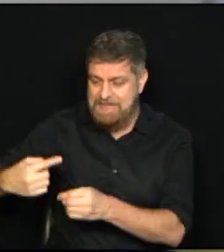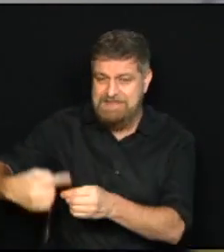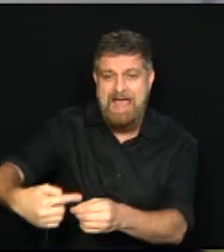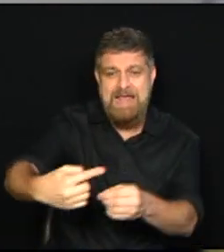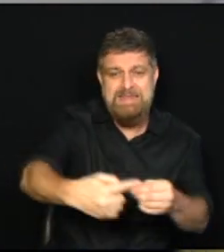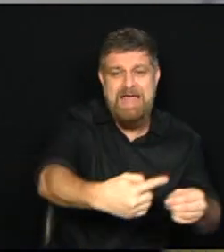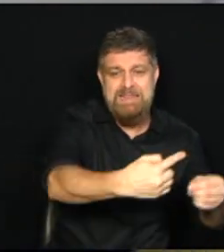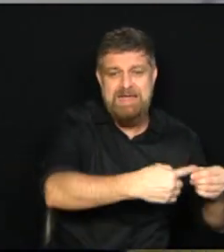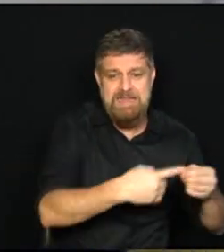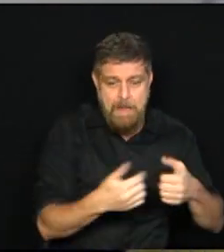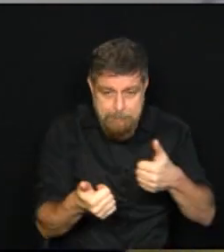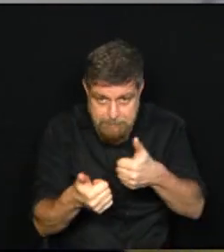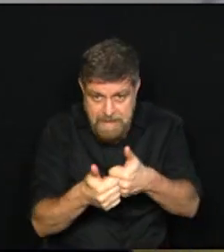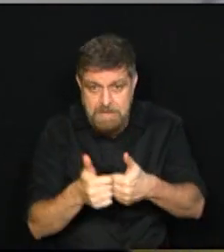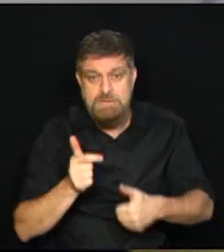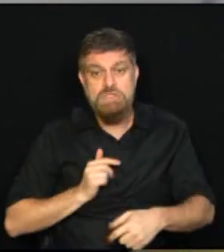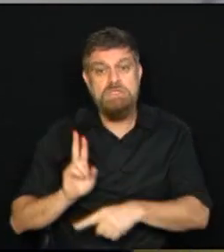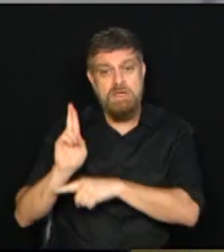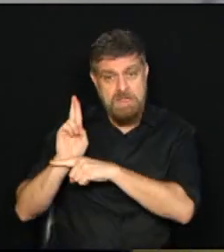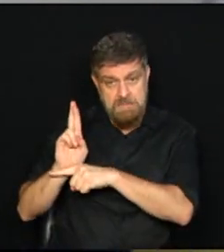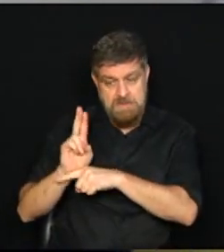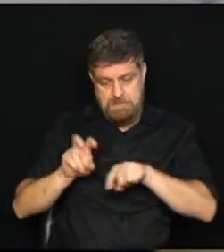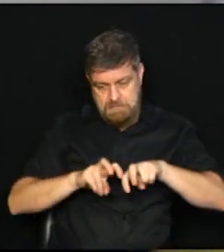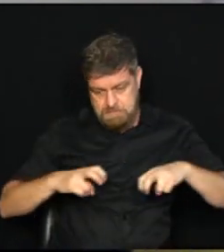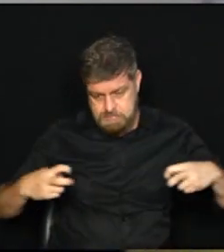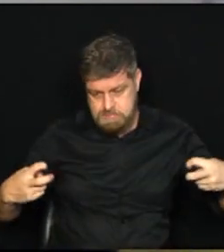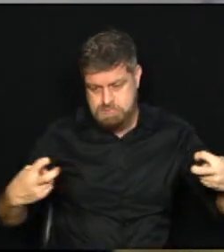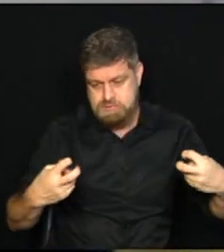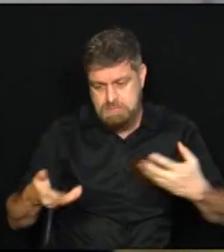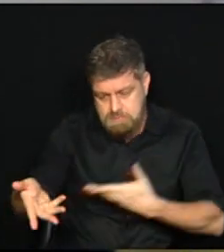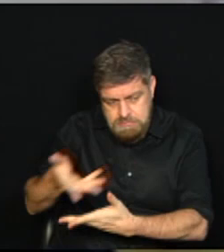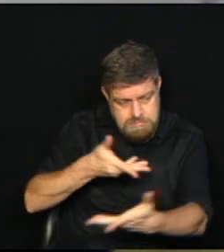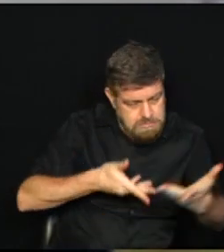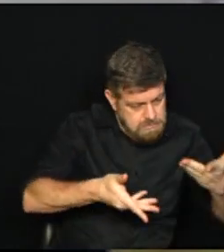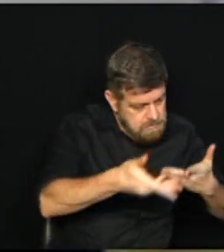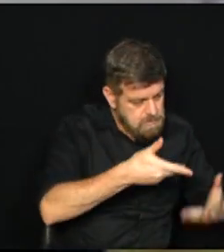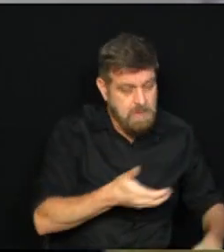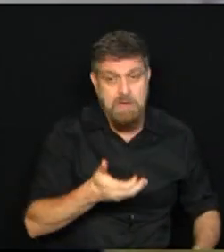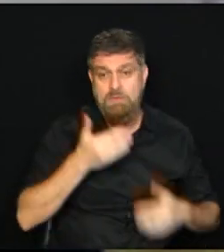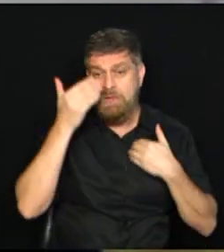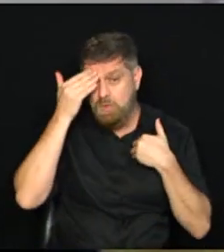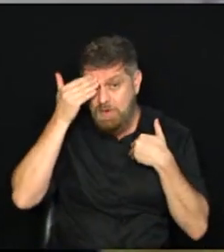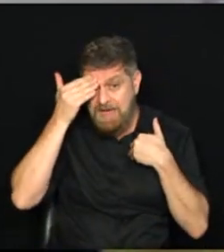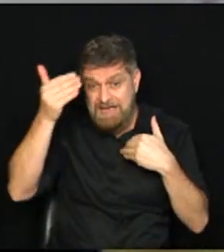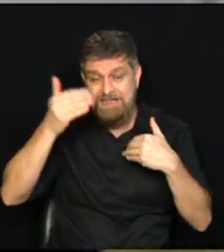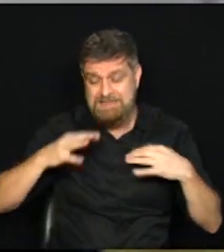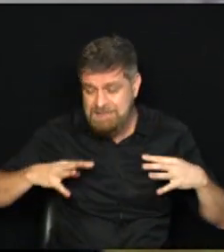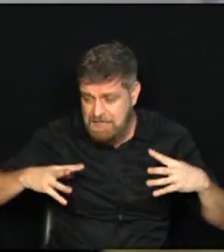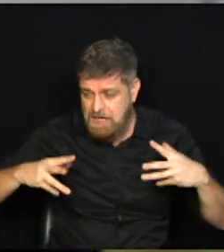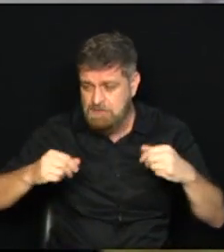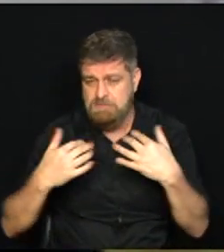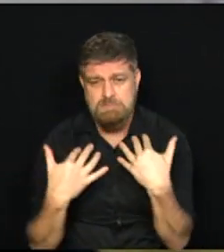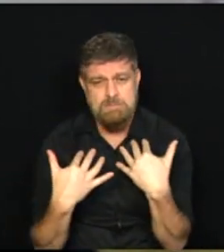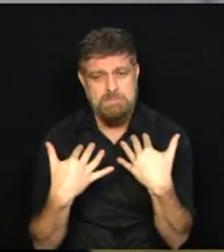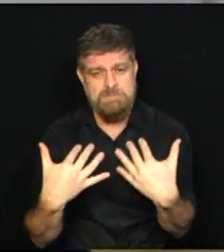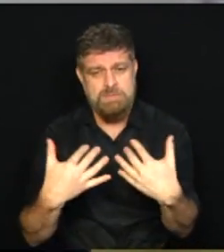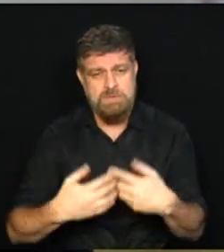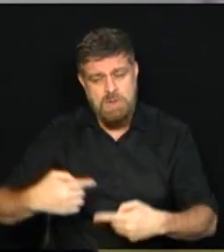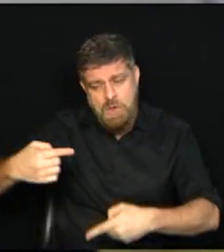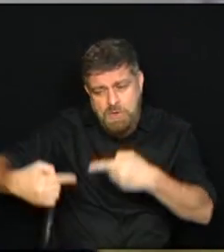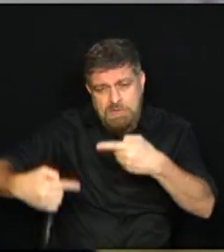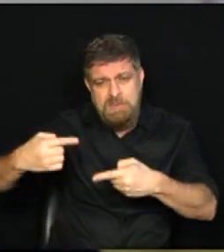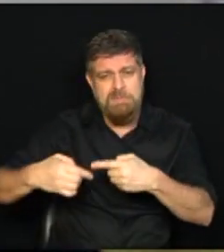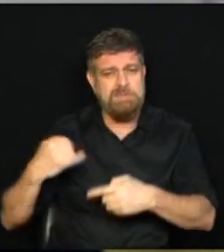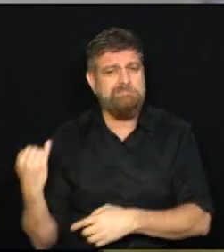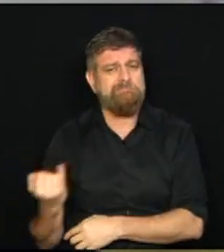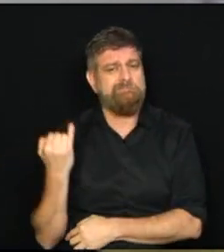região metropolitana. Então, quero agradecer a todos que estão aqui conosco, certamente um debate muito profícuo faremos nessa